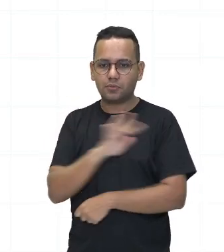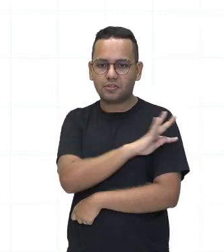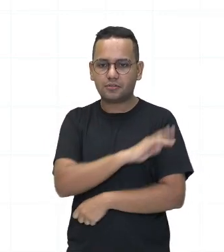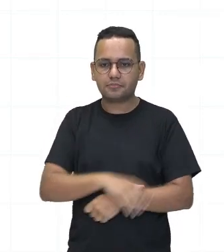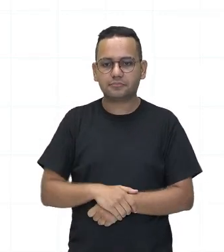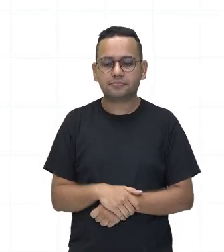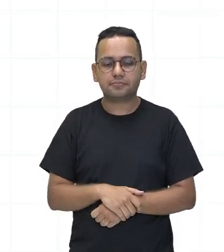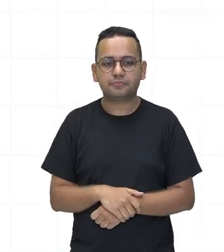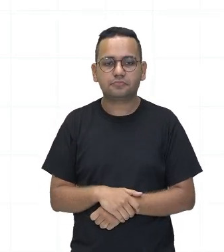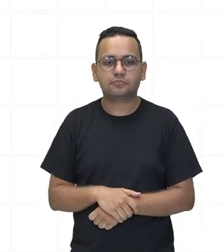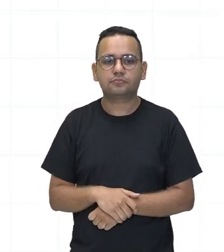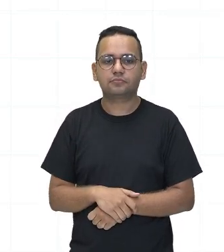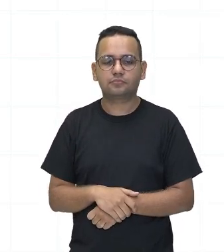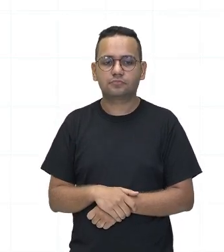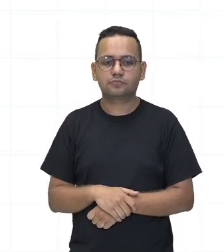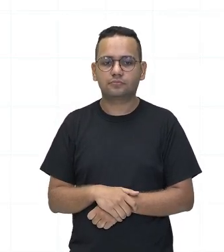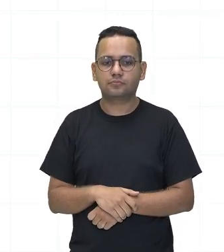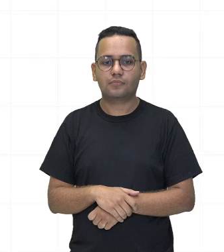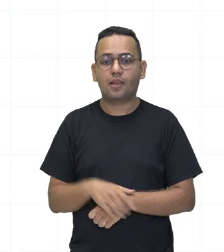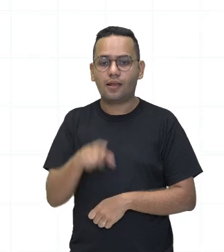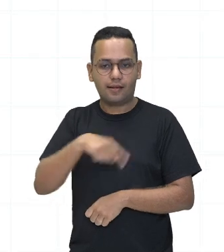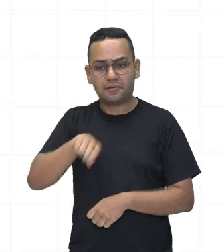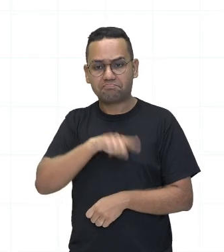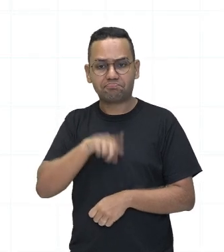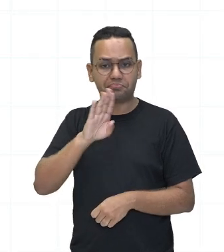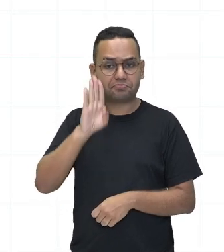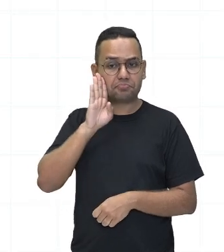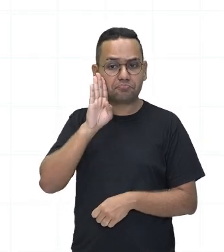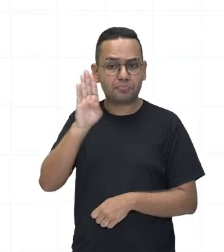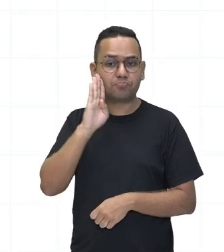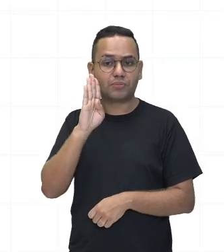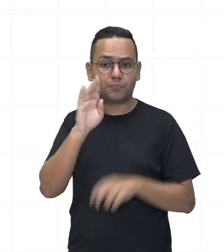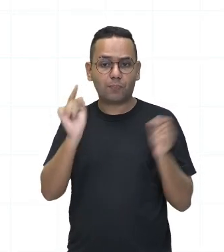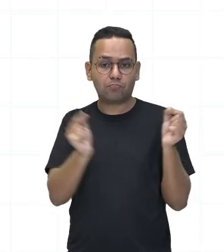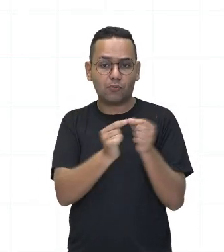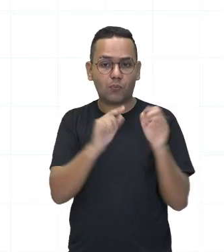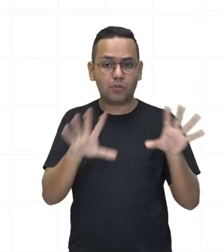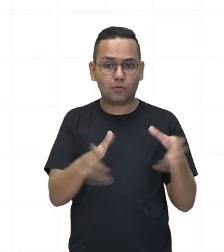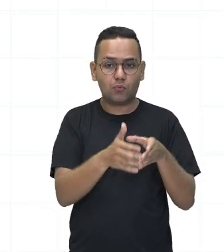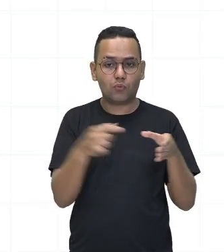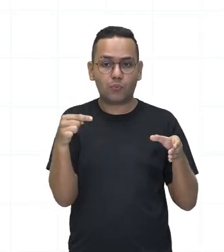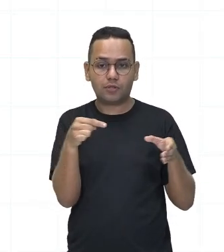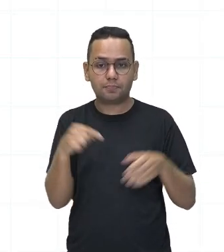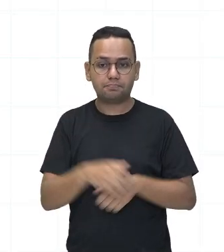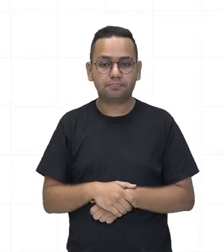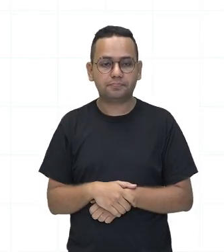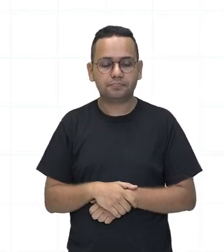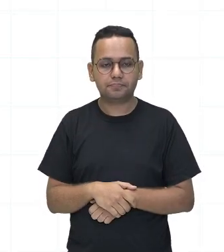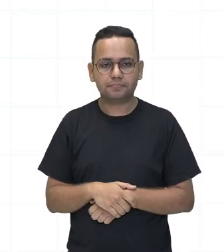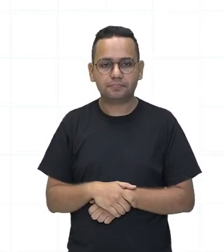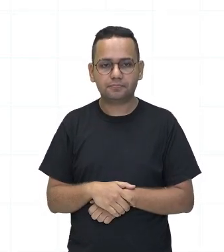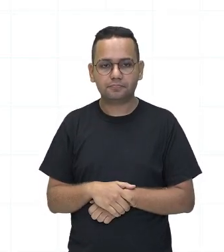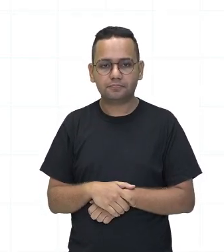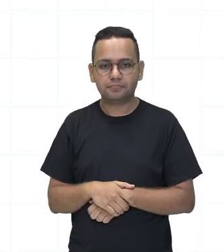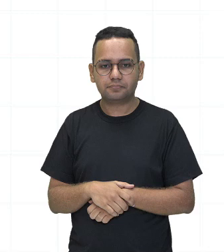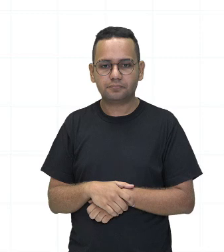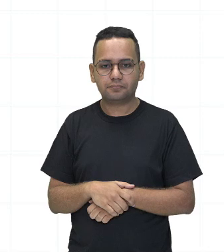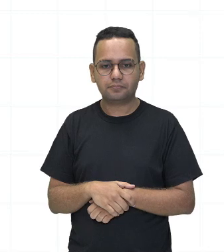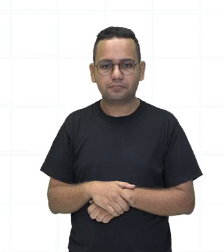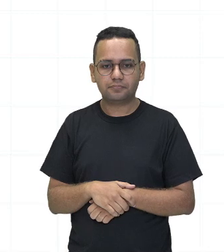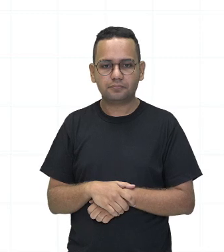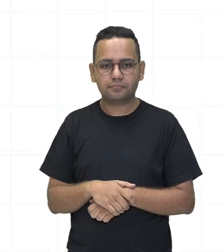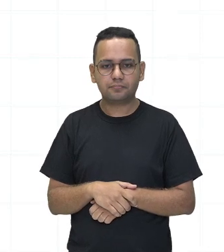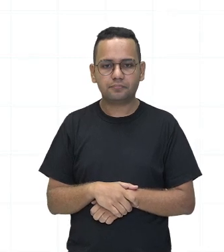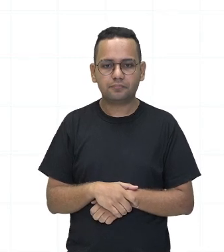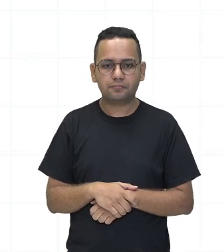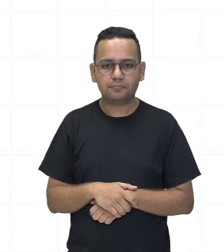os principais representantes das briófitas. E no ciclo de vida das briófitas, nós